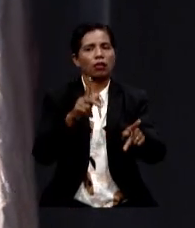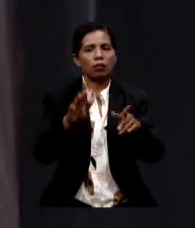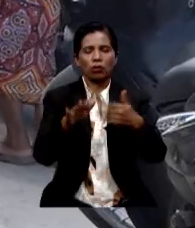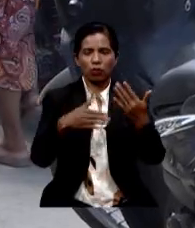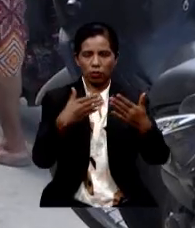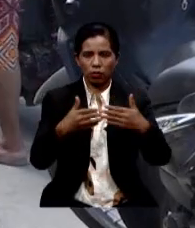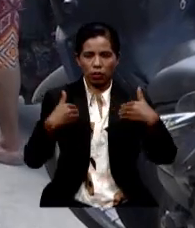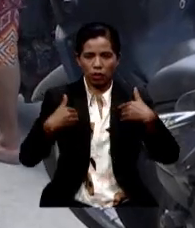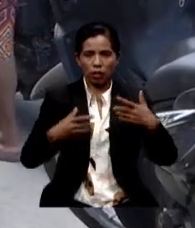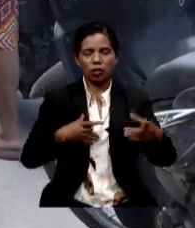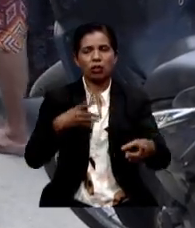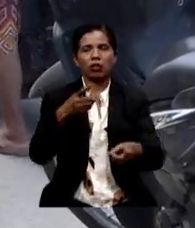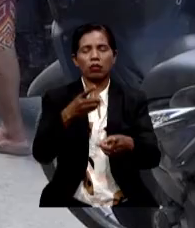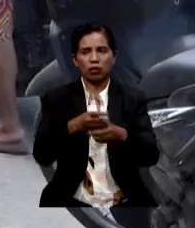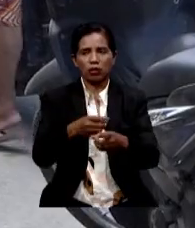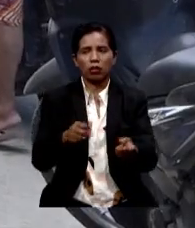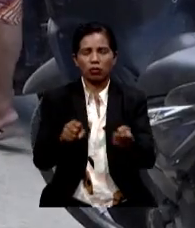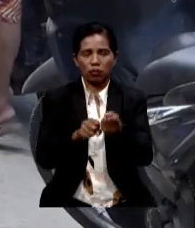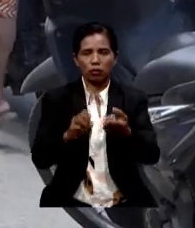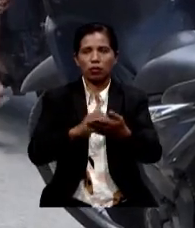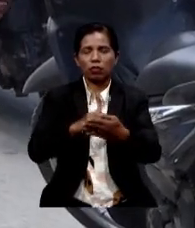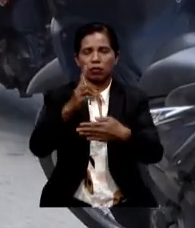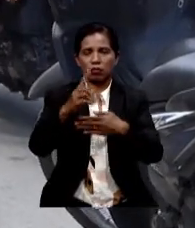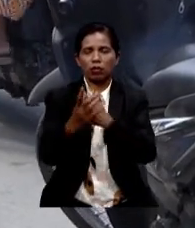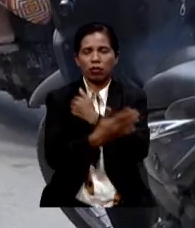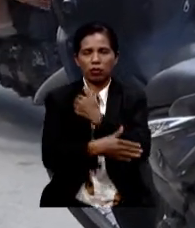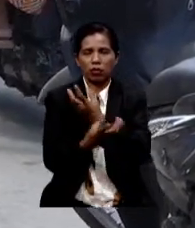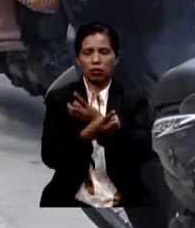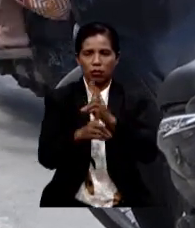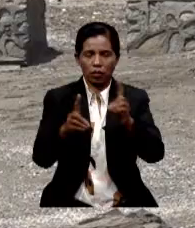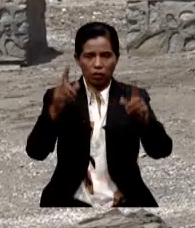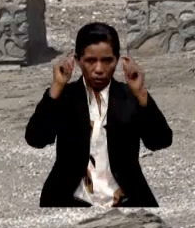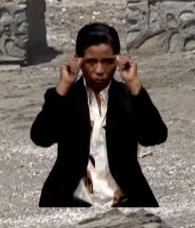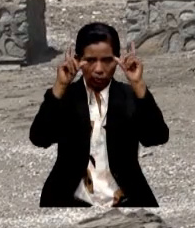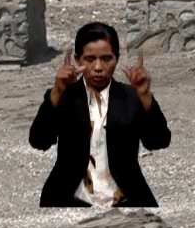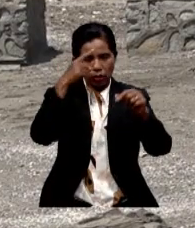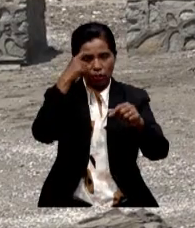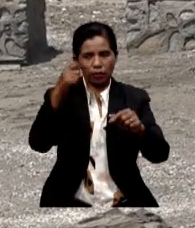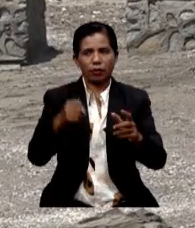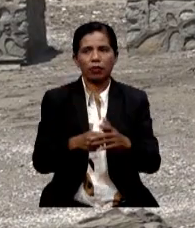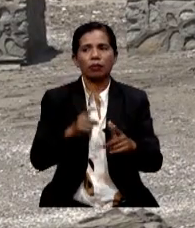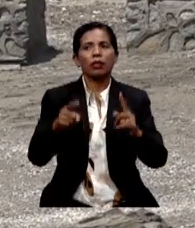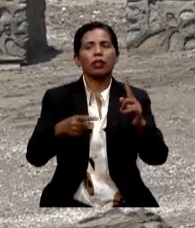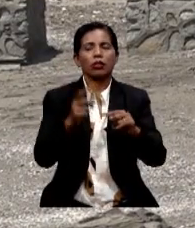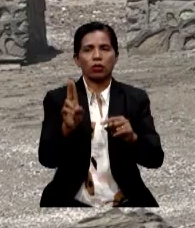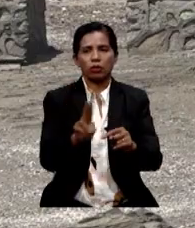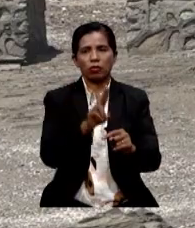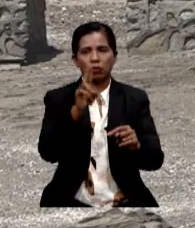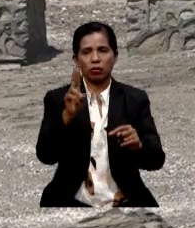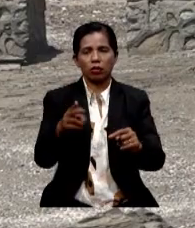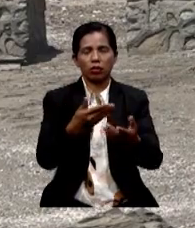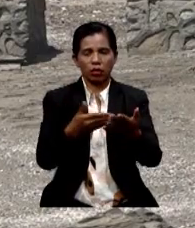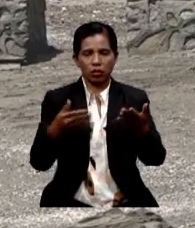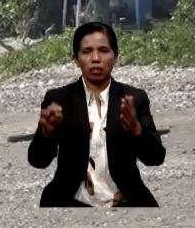mos i rever o de contribui ba desenvolvimento na saun democrática timor leste tamane ben hier utiliza